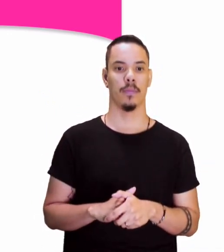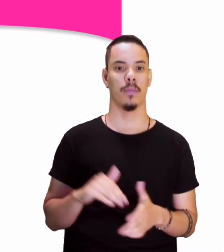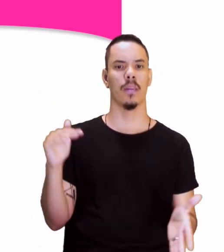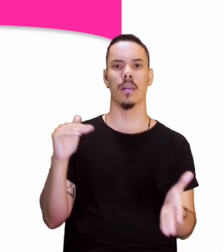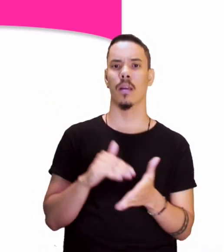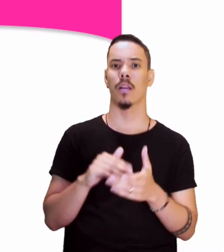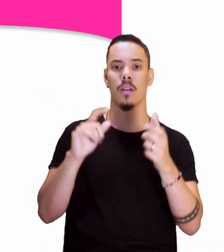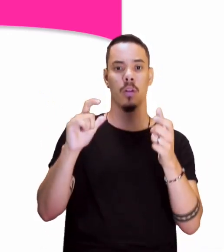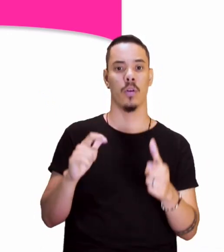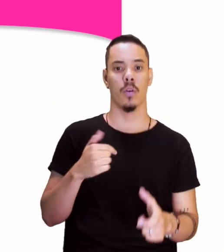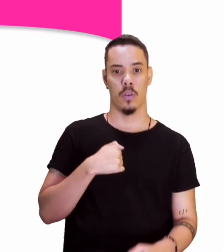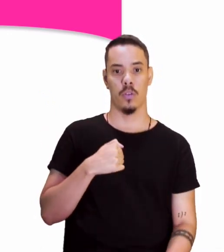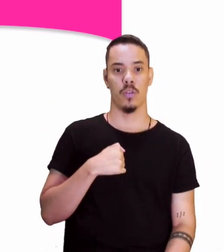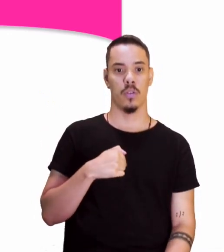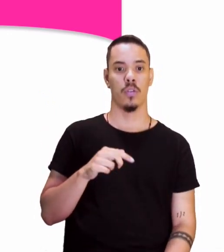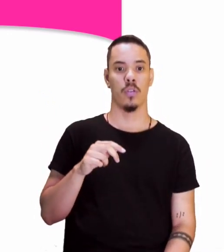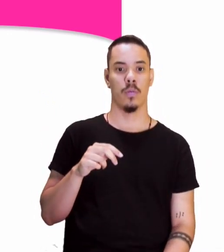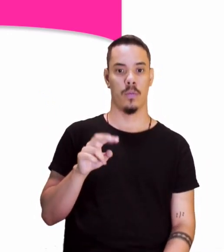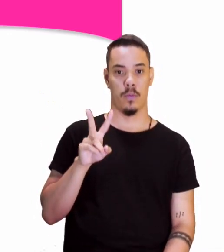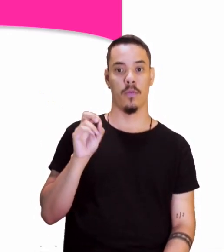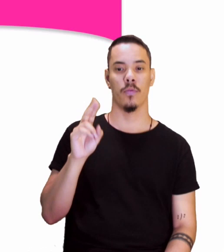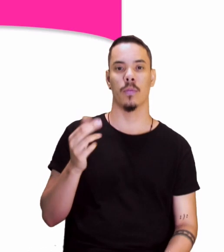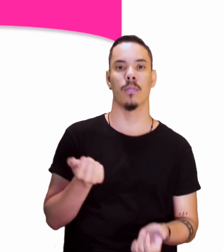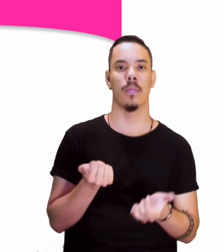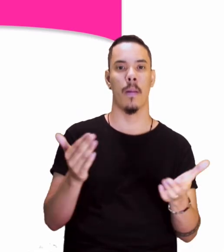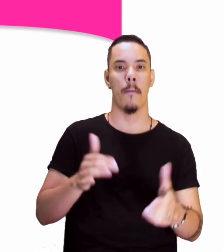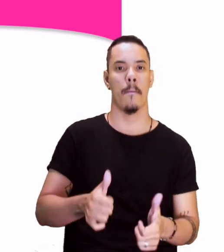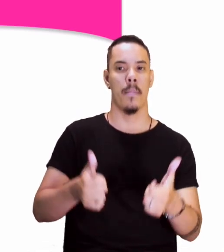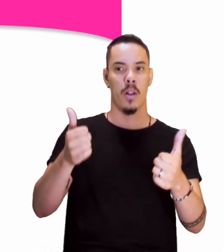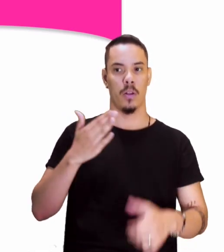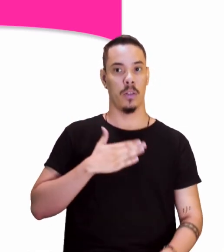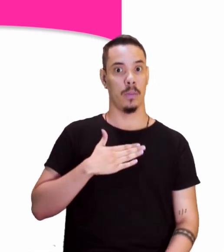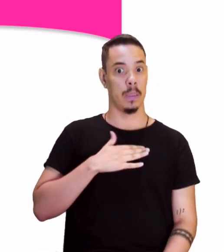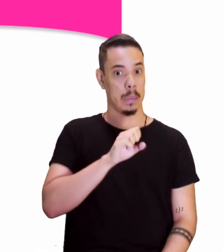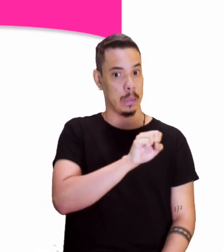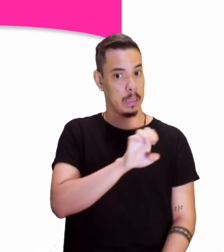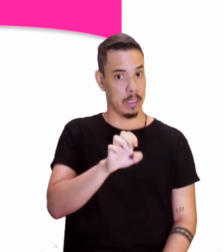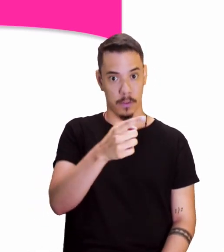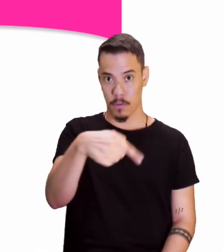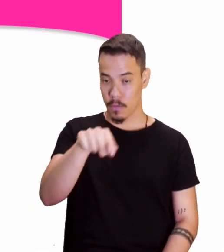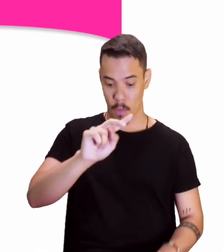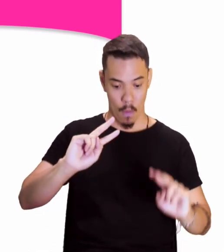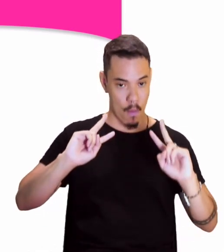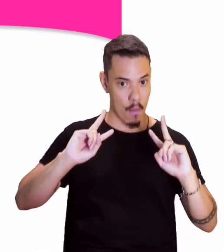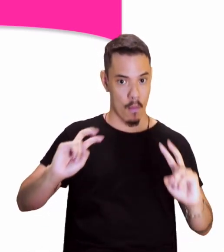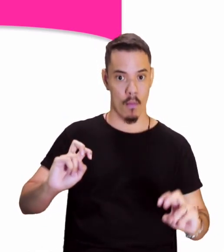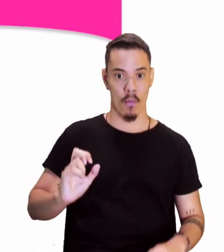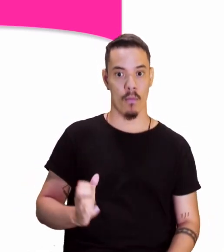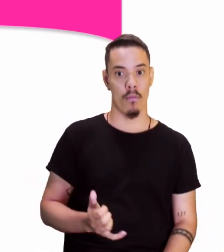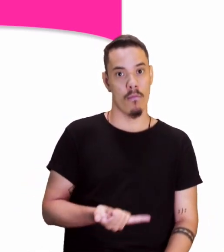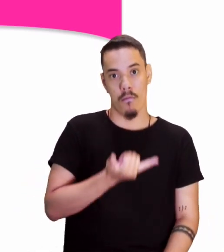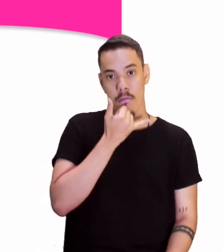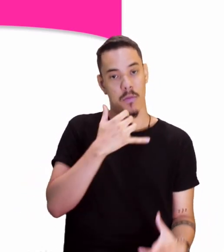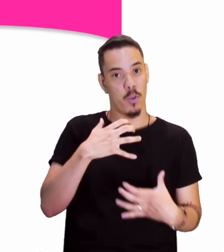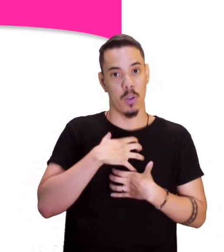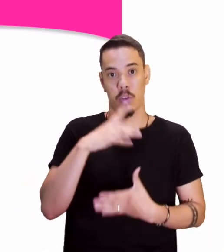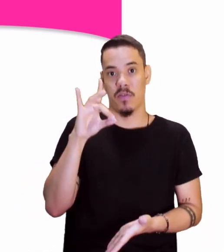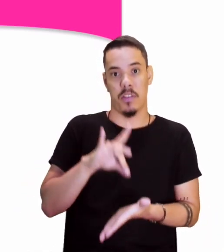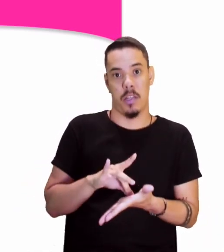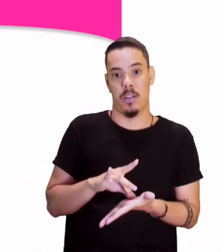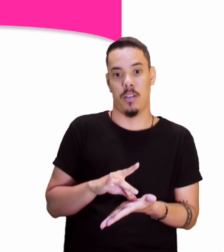Até onde vou deixando o melhor de mim. Se alguém não viu, não me sentiu com o